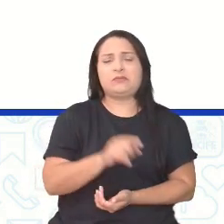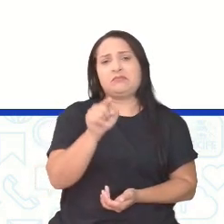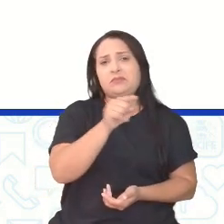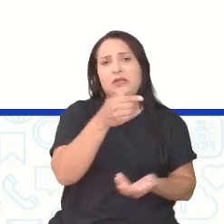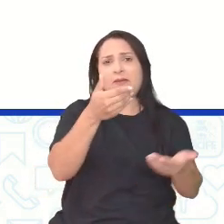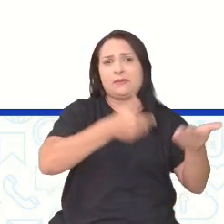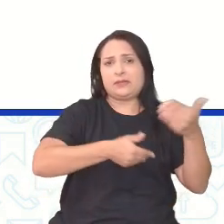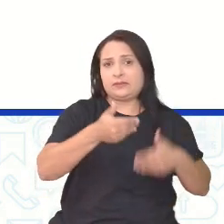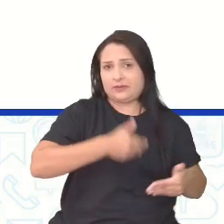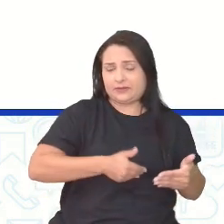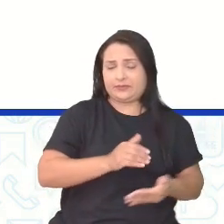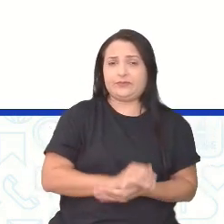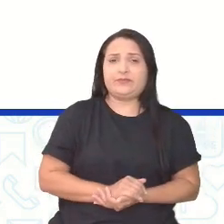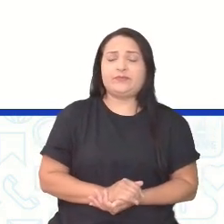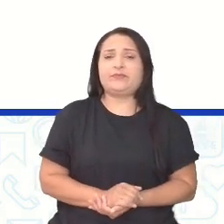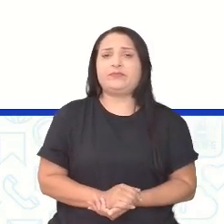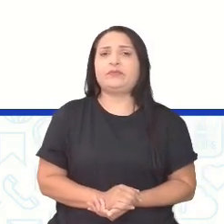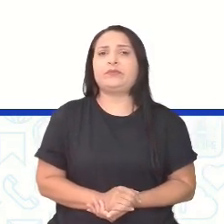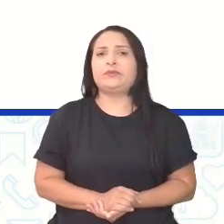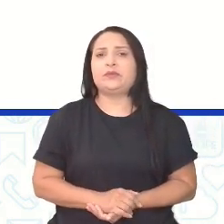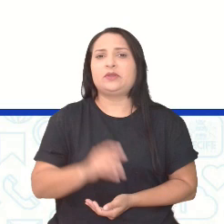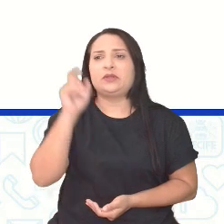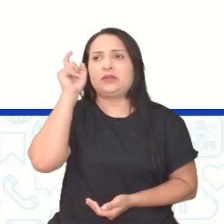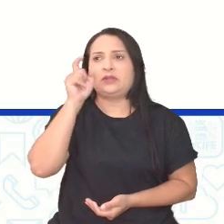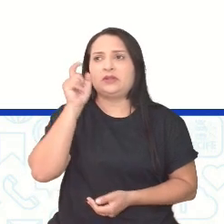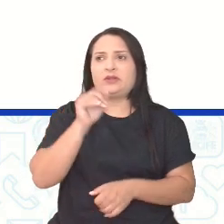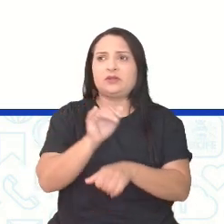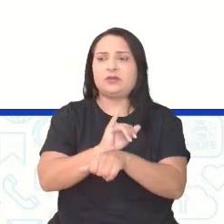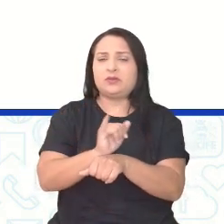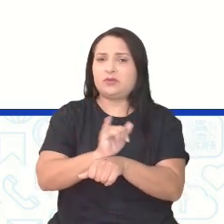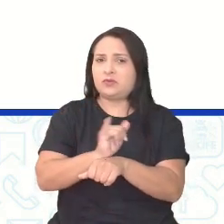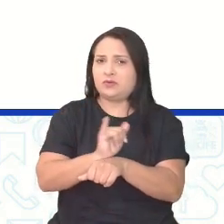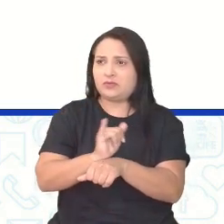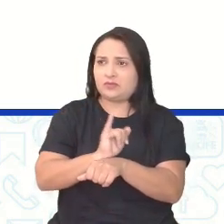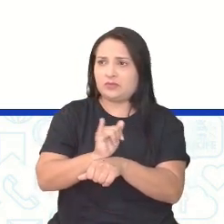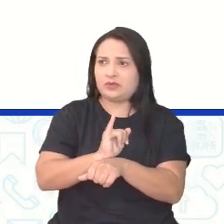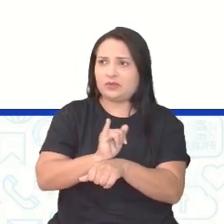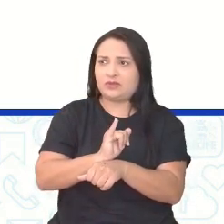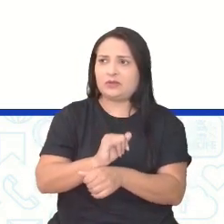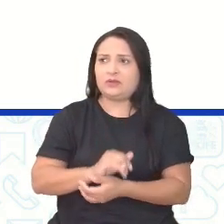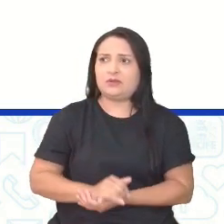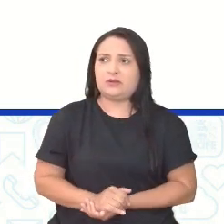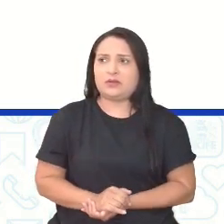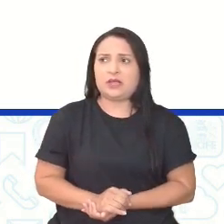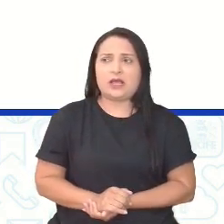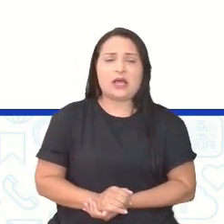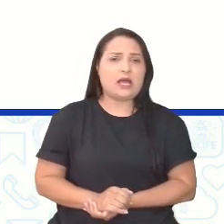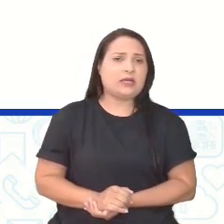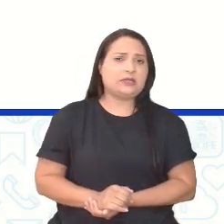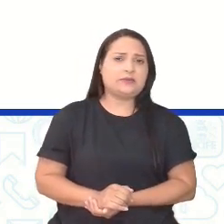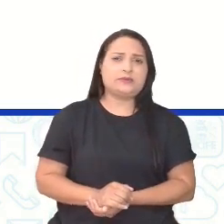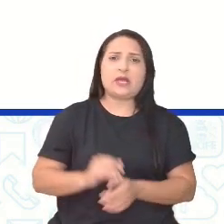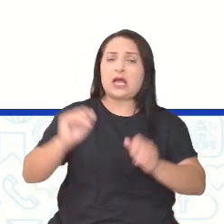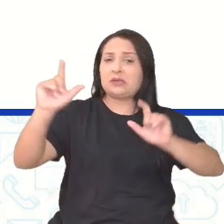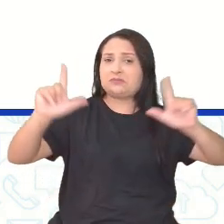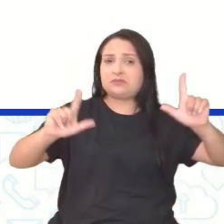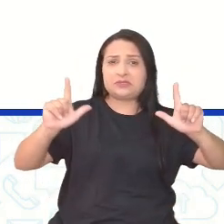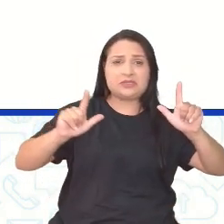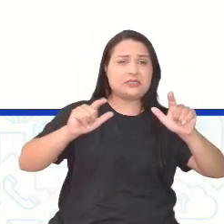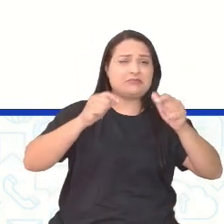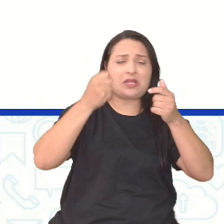participando. É interessante também que através do YouTube, né, além de vocês poderem assistir quantas vezes quiserem, vocês vão poder